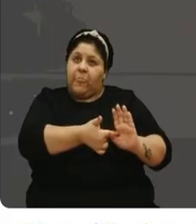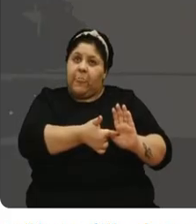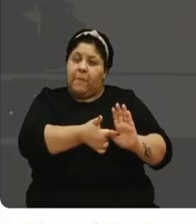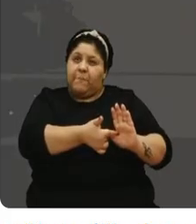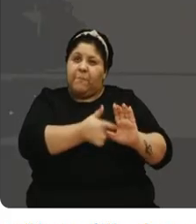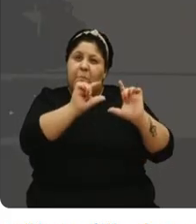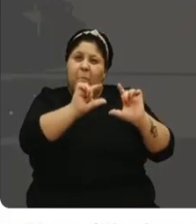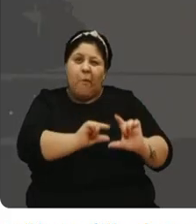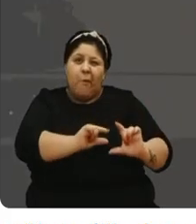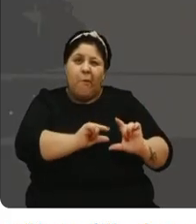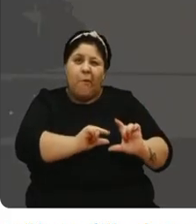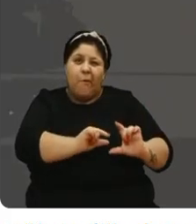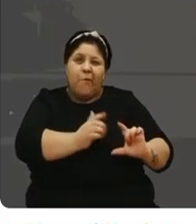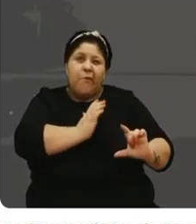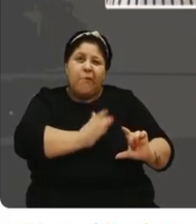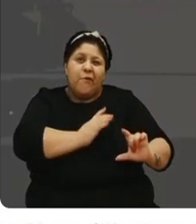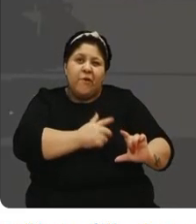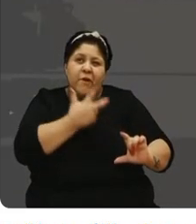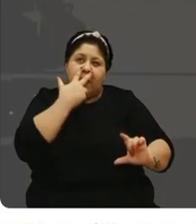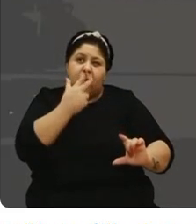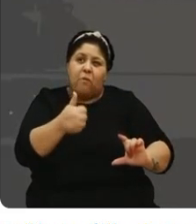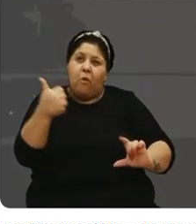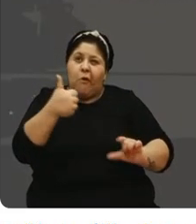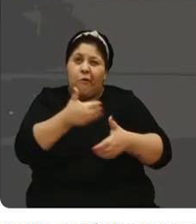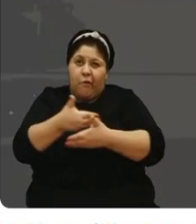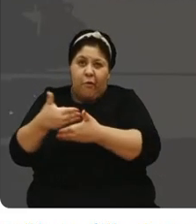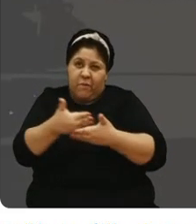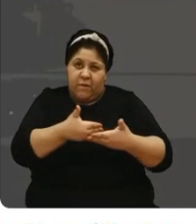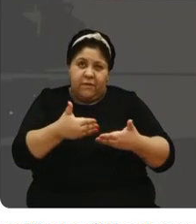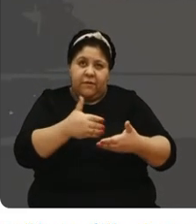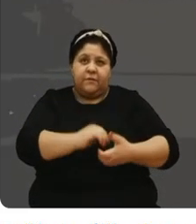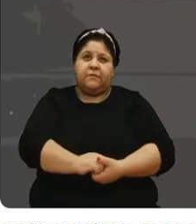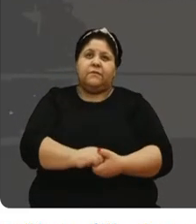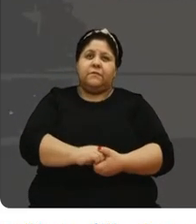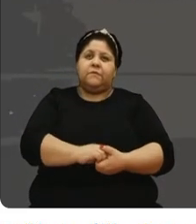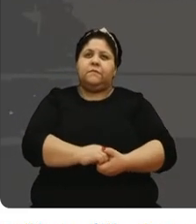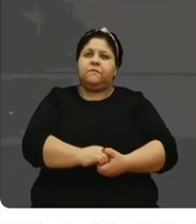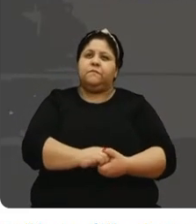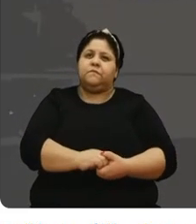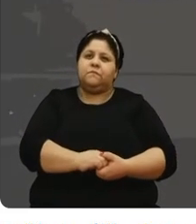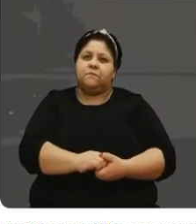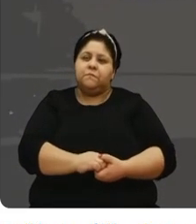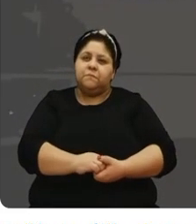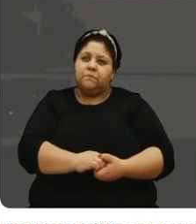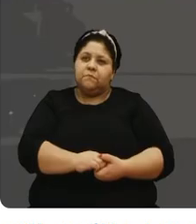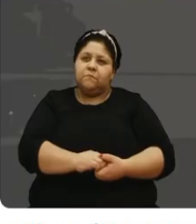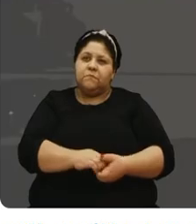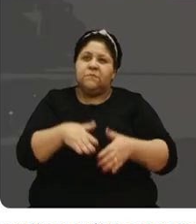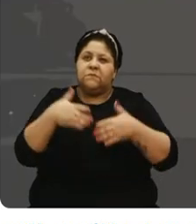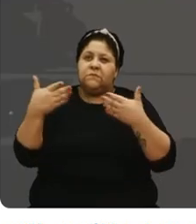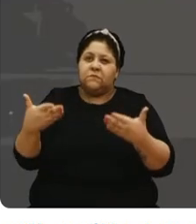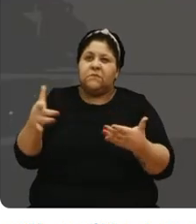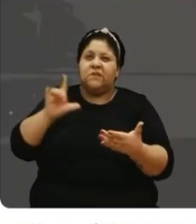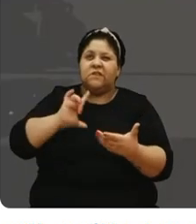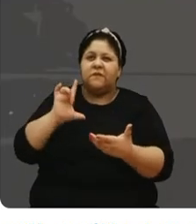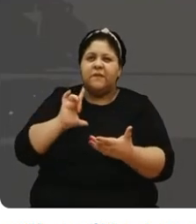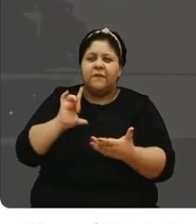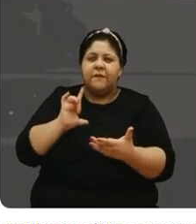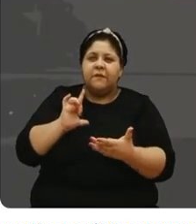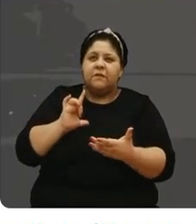cardíaca, igual aquele primeiro bebê que eu passei, a primeira criança, né, de 7 anos. Então, assim, eu